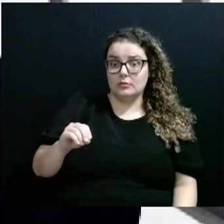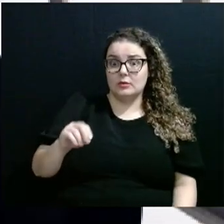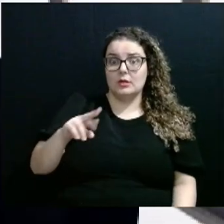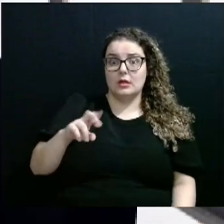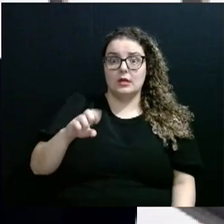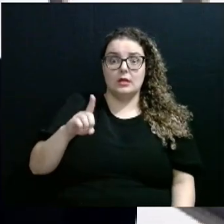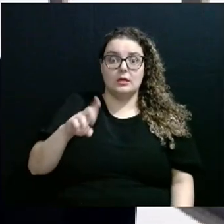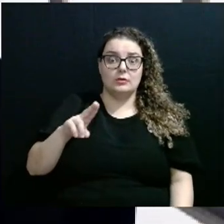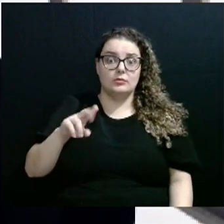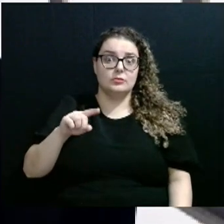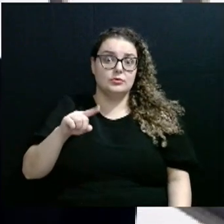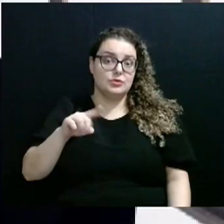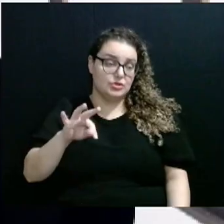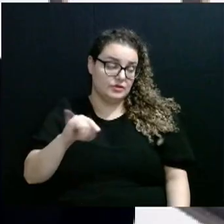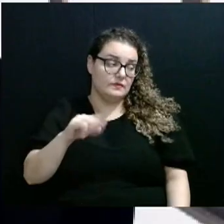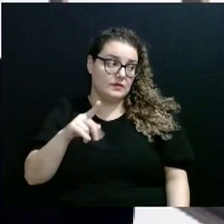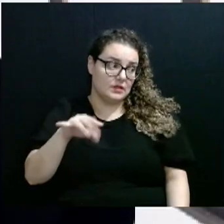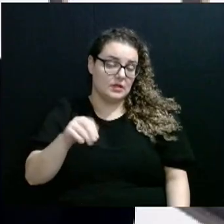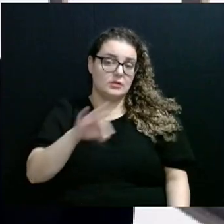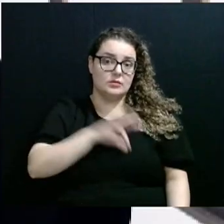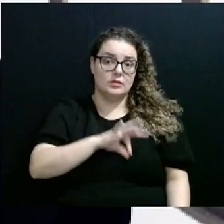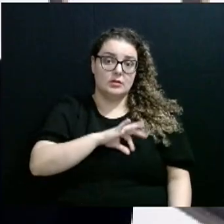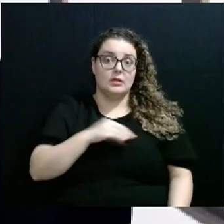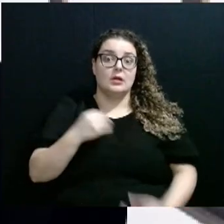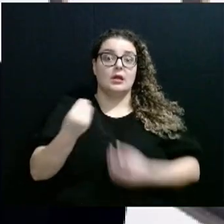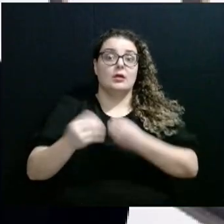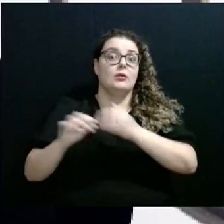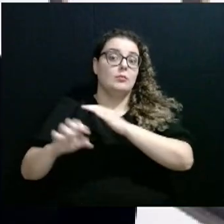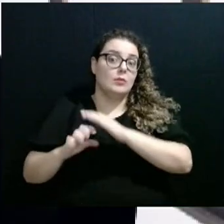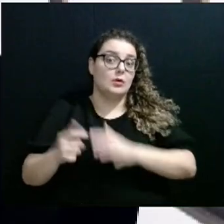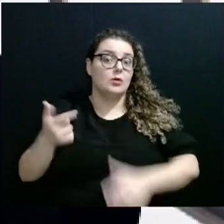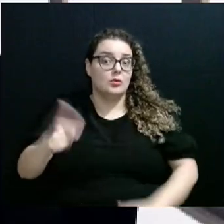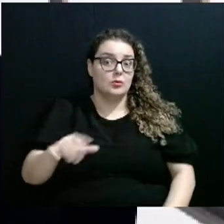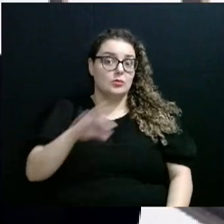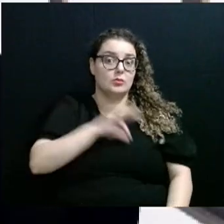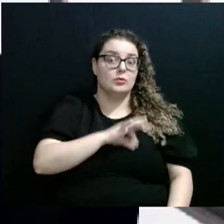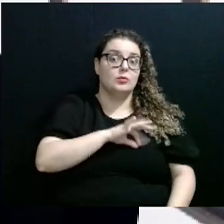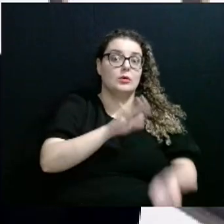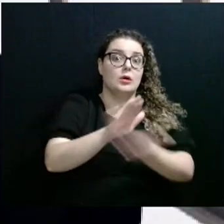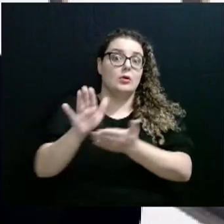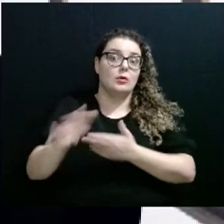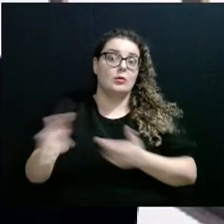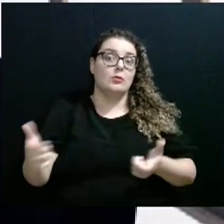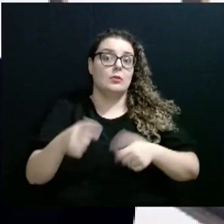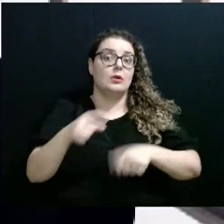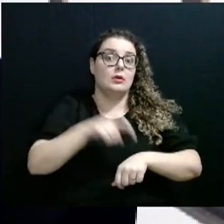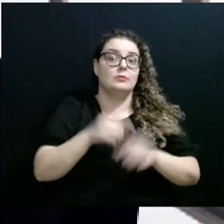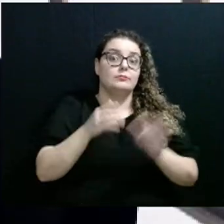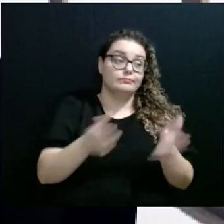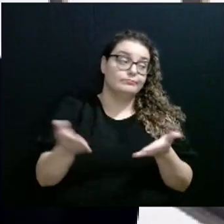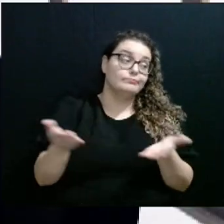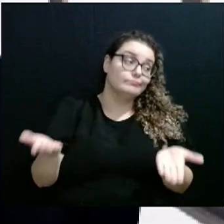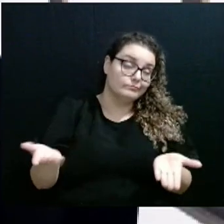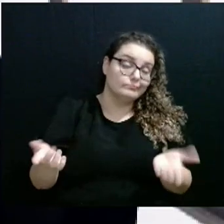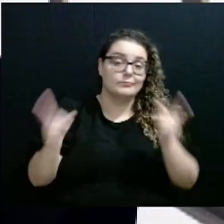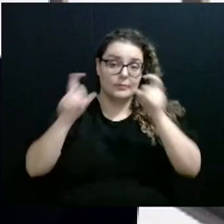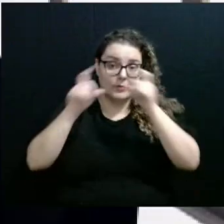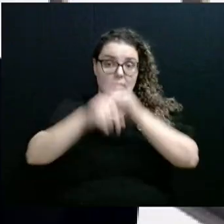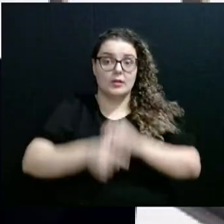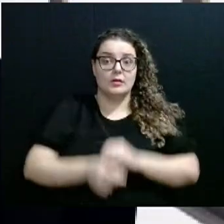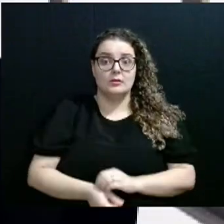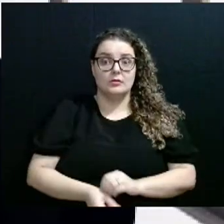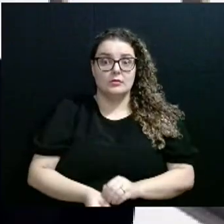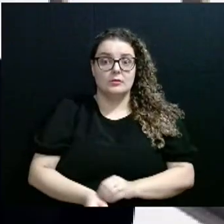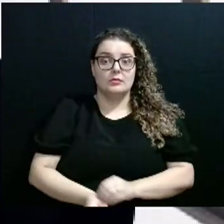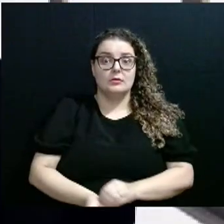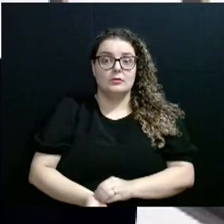que as empresas que podem manter o mesmo custo com menor tempo de produção? É muito difícil isso, né? Então, por isso que vai precisar ter